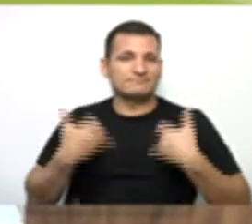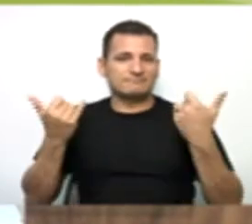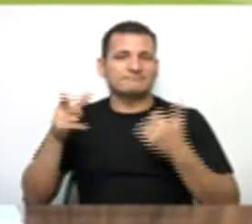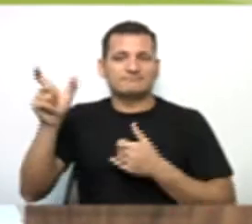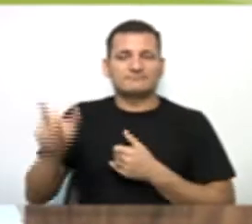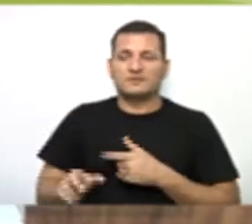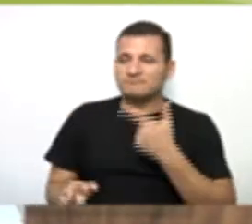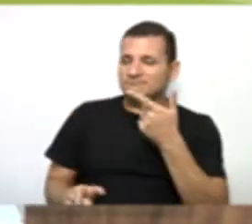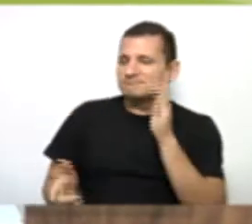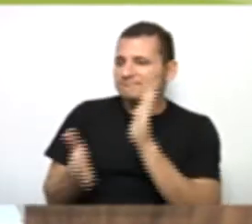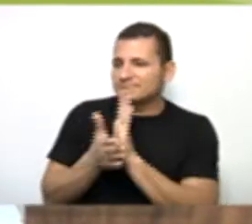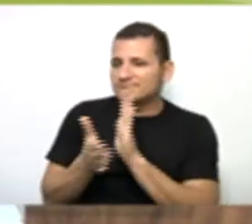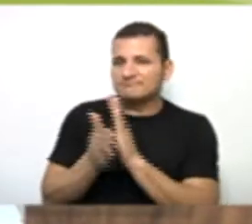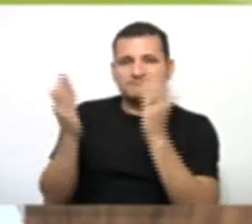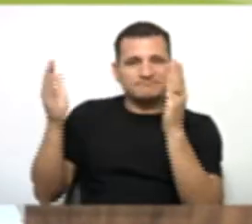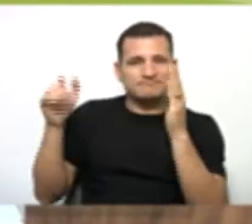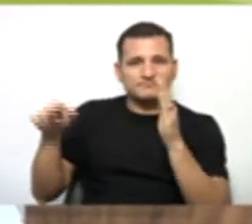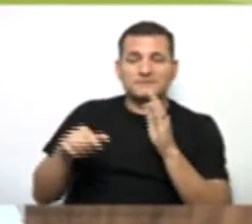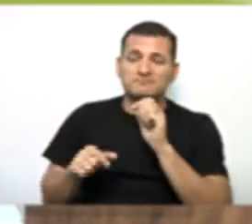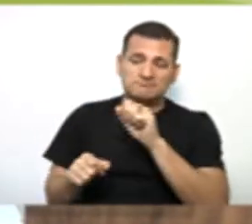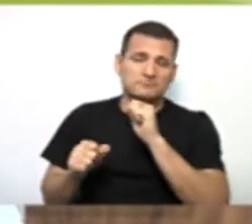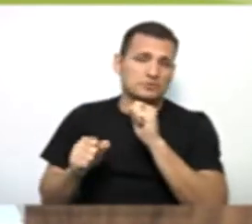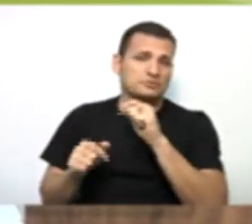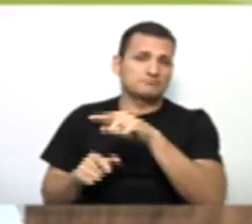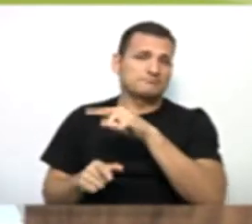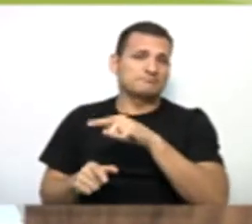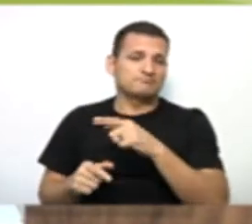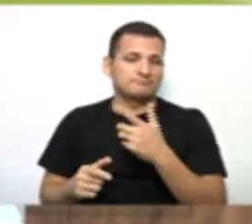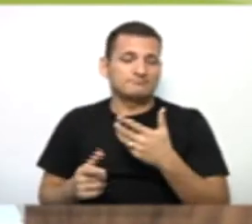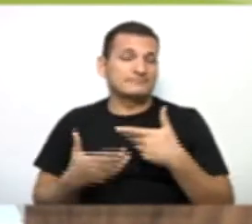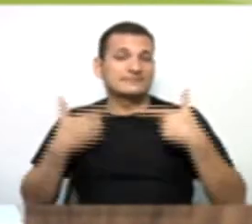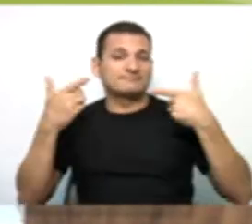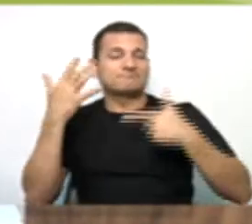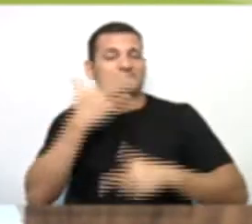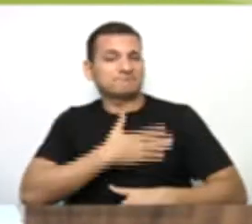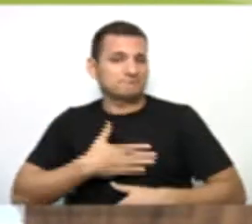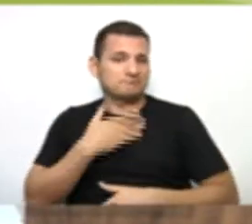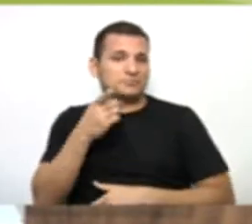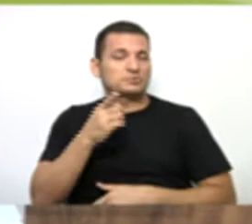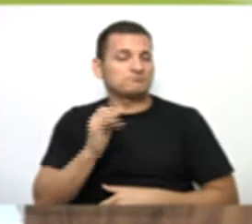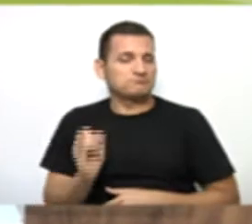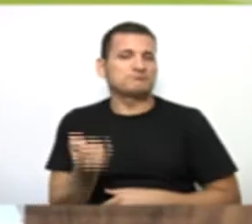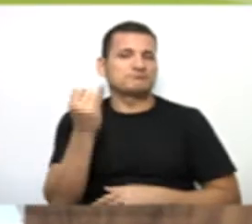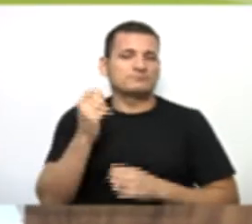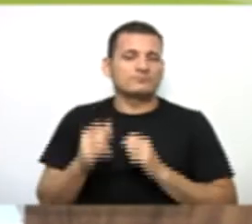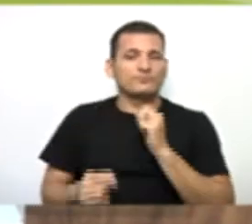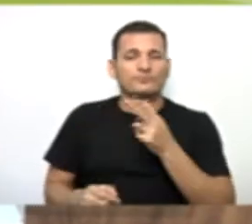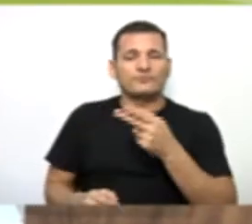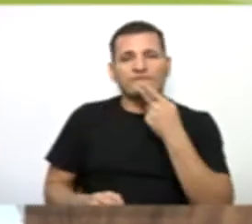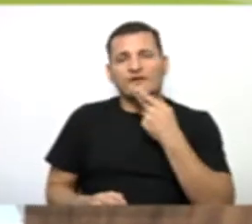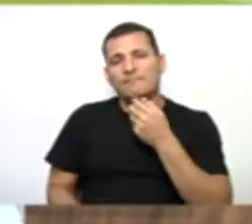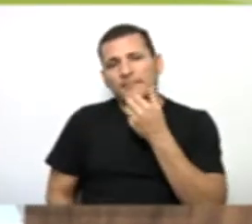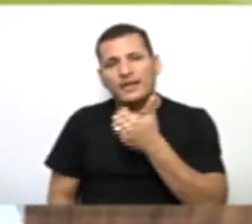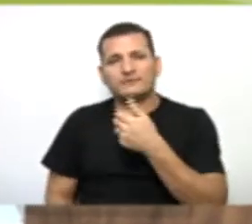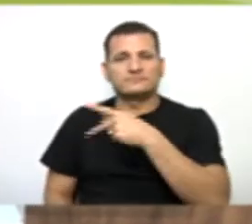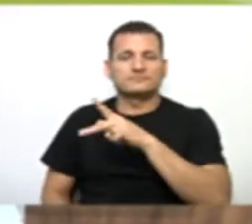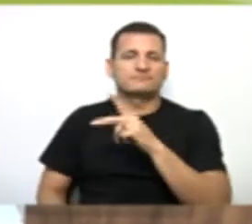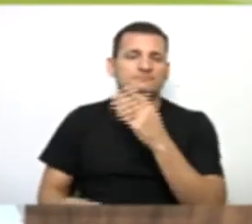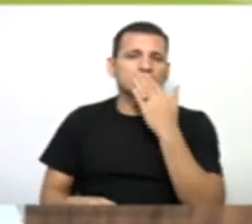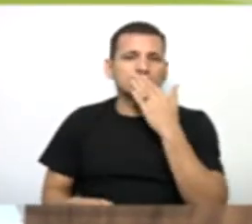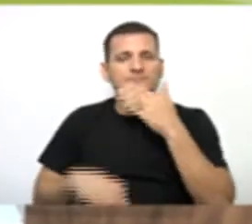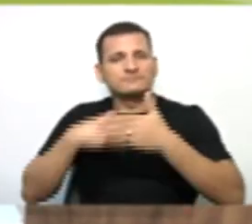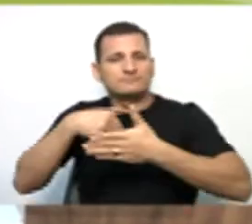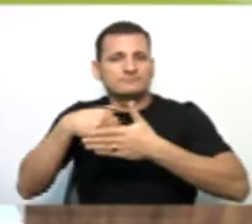e parabenizar de cara, ela pode ser de grande utilidade para você. Ou falar bem do time de futebol dela, pode